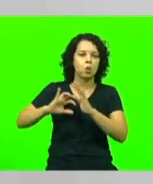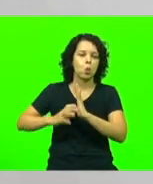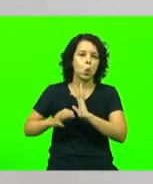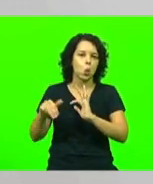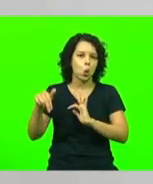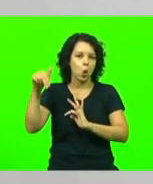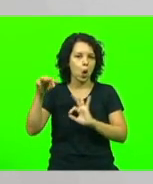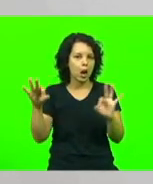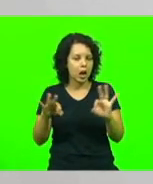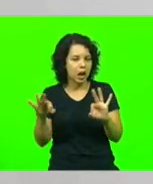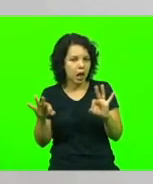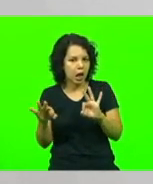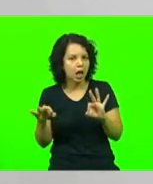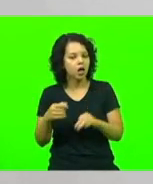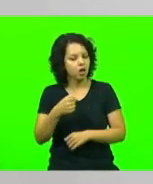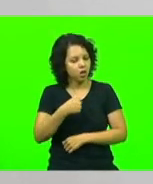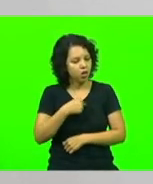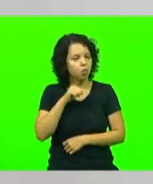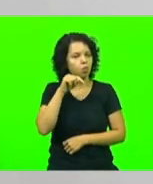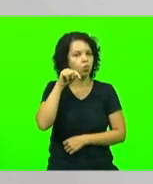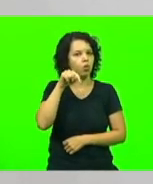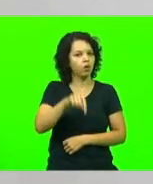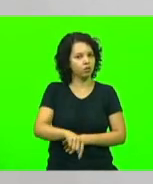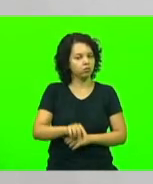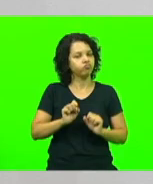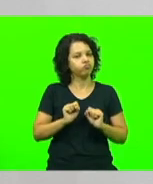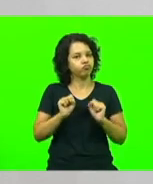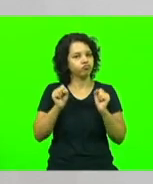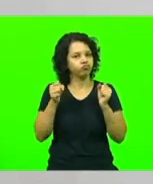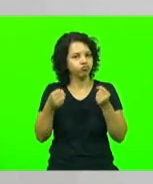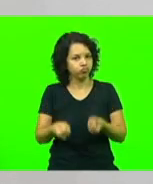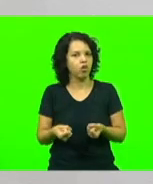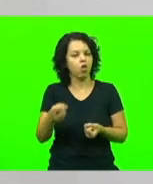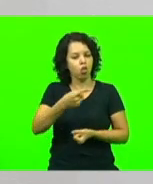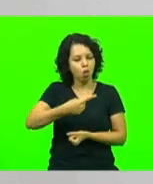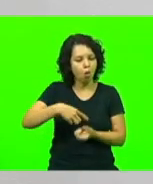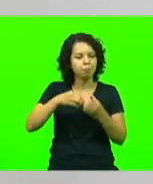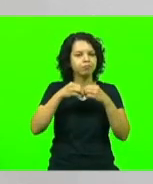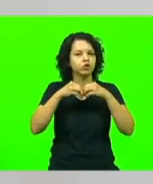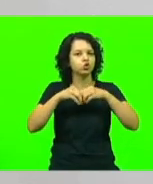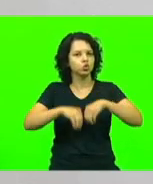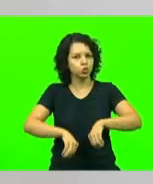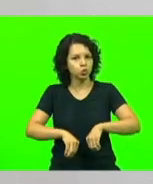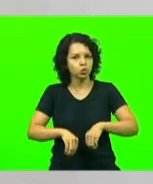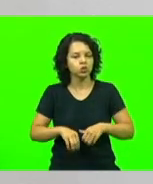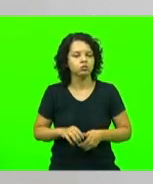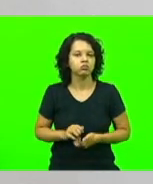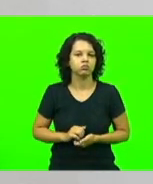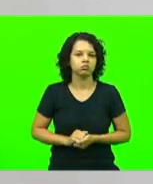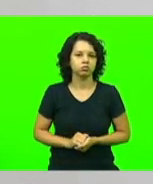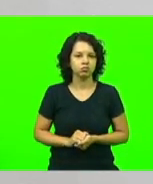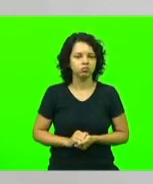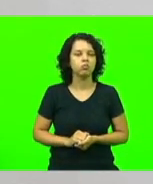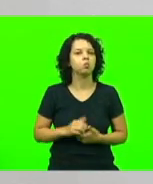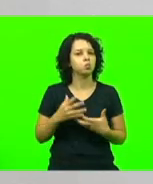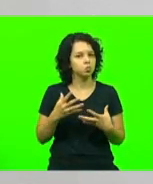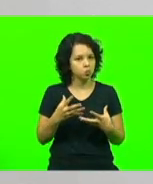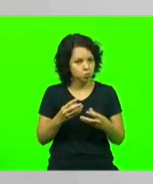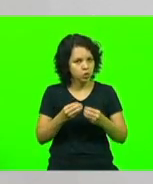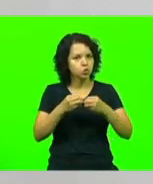mais forte, eu estou aqui para isso. Nós fomos prejudicados, e muito, muito